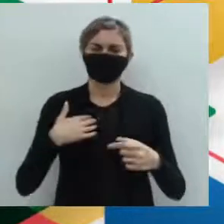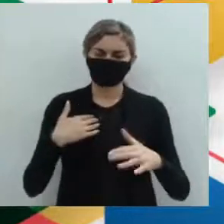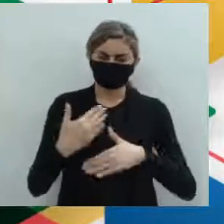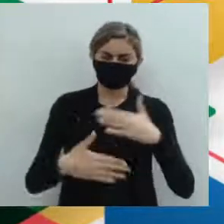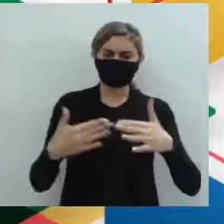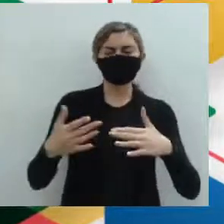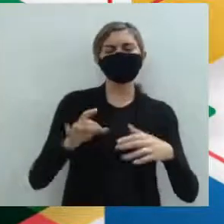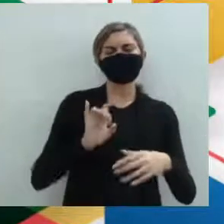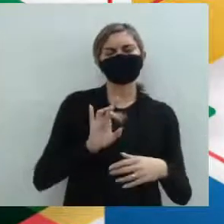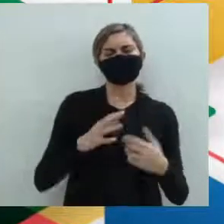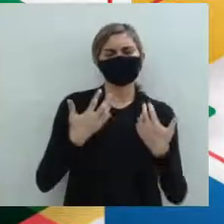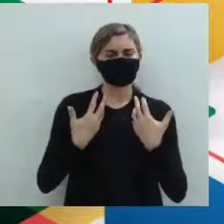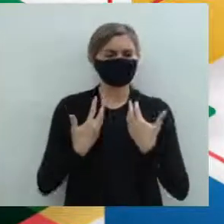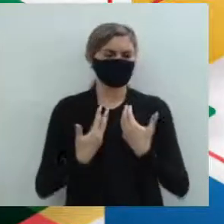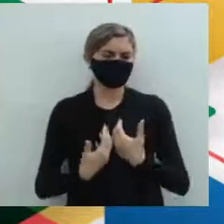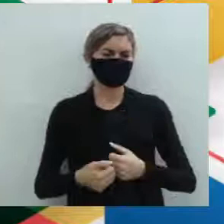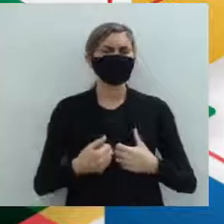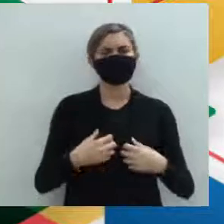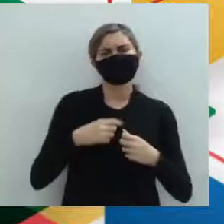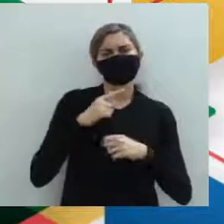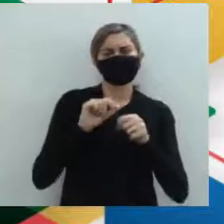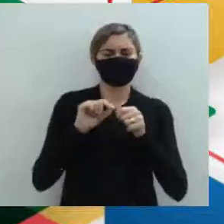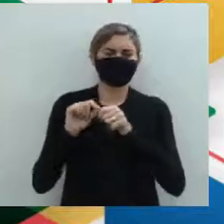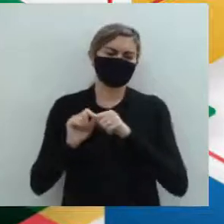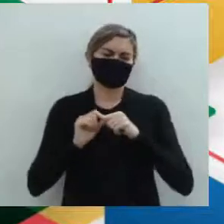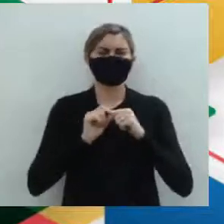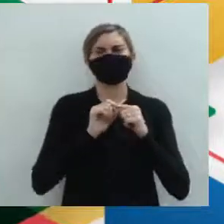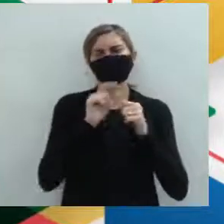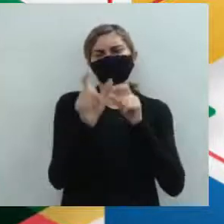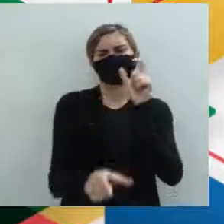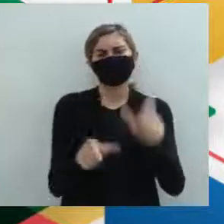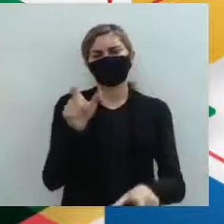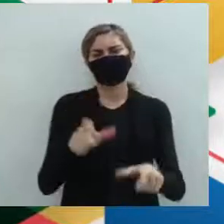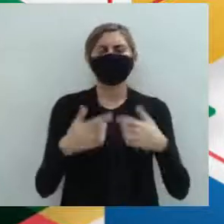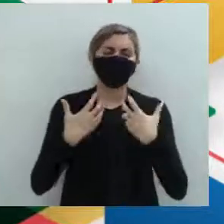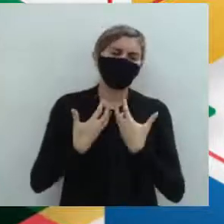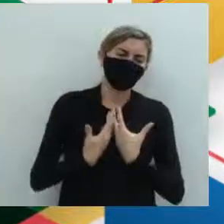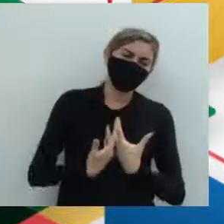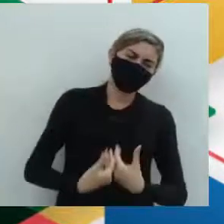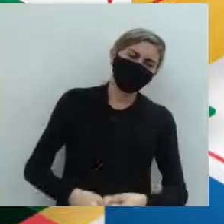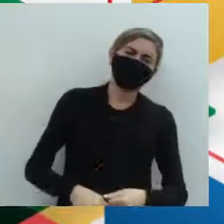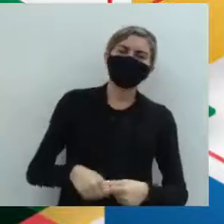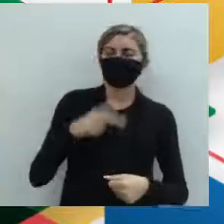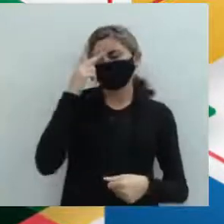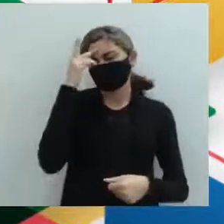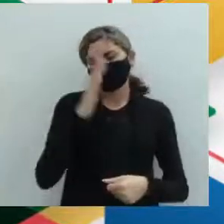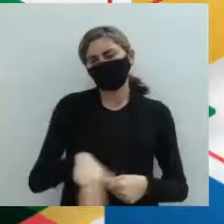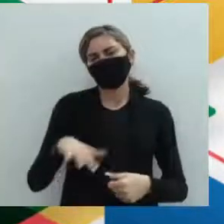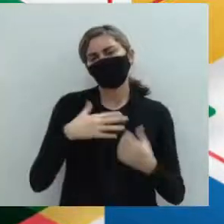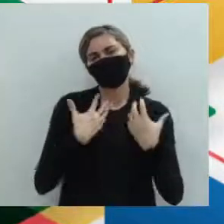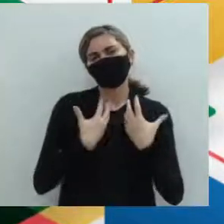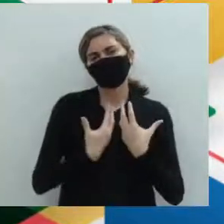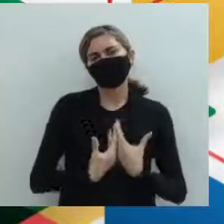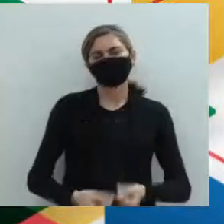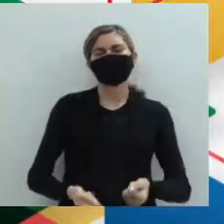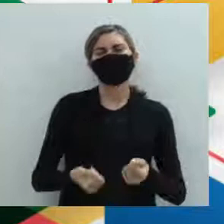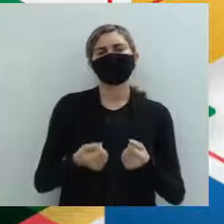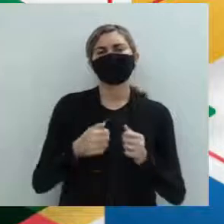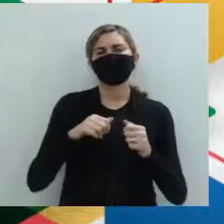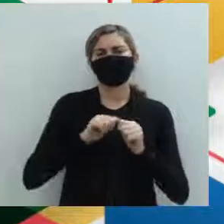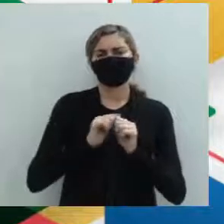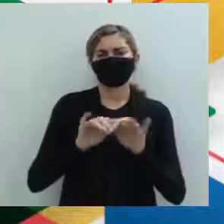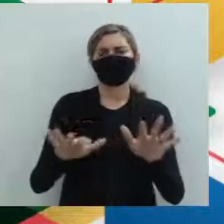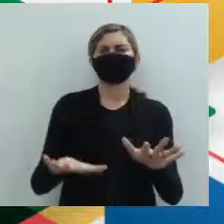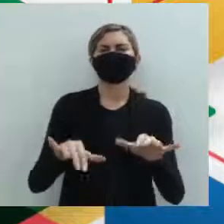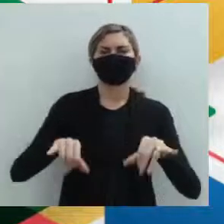desempenho só pode produzir indivíduos estafados, as pessoas estão cansadas. Daí a epidemia